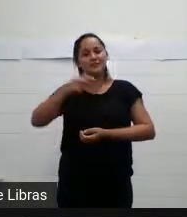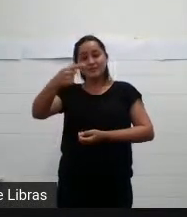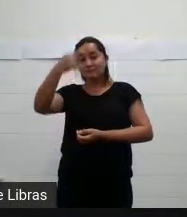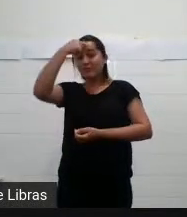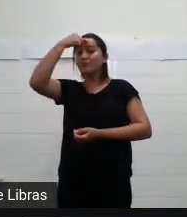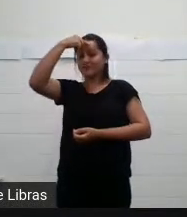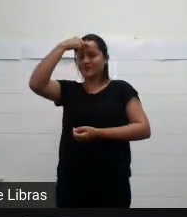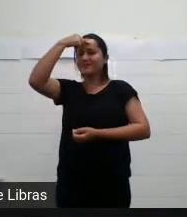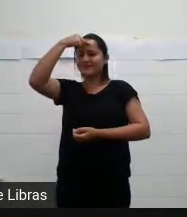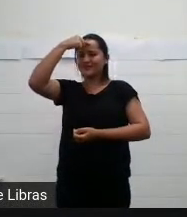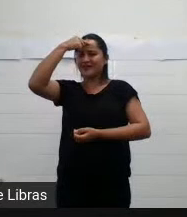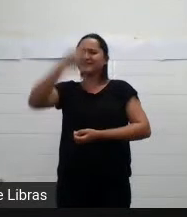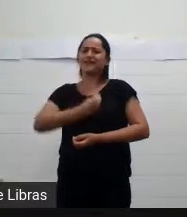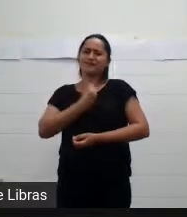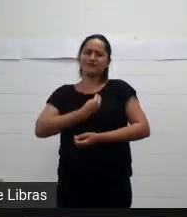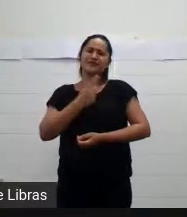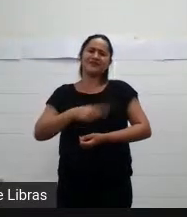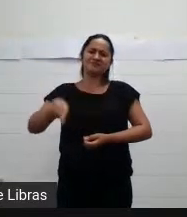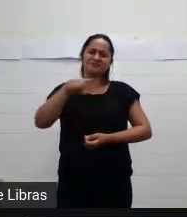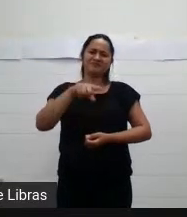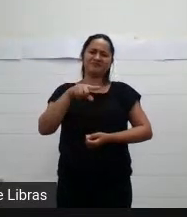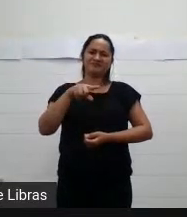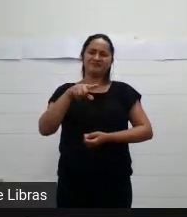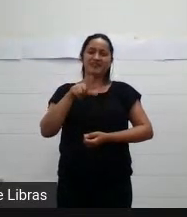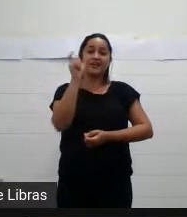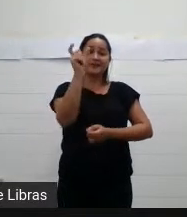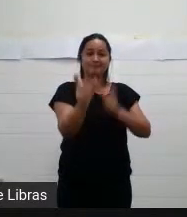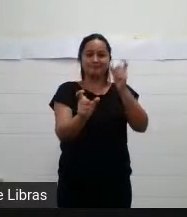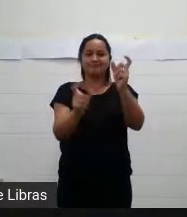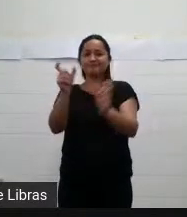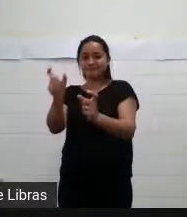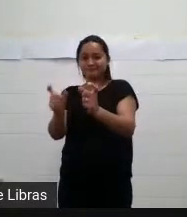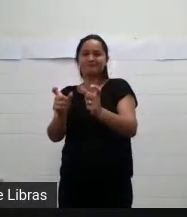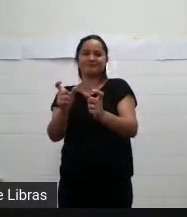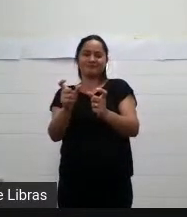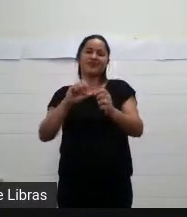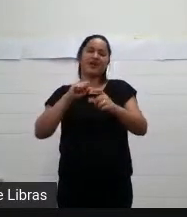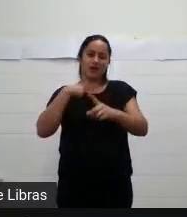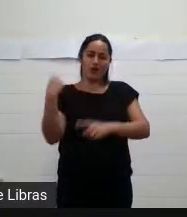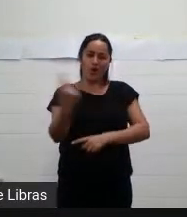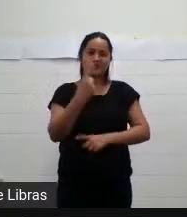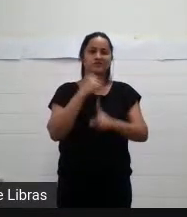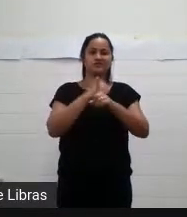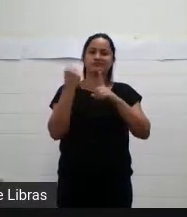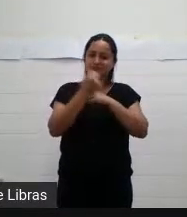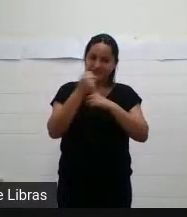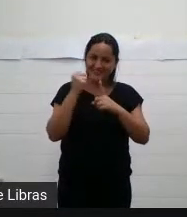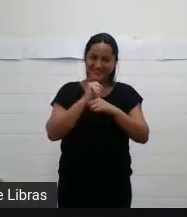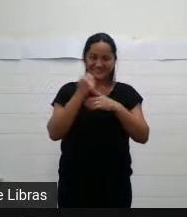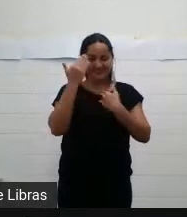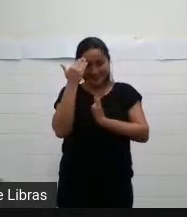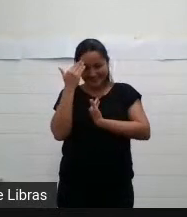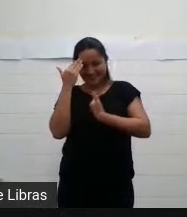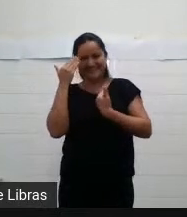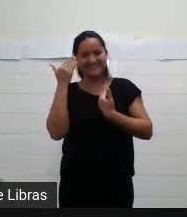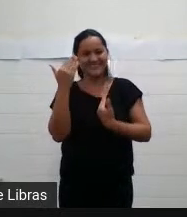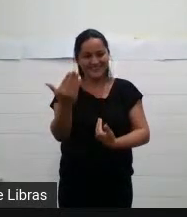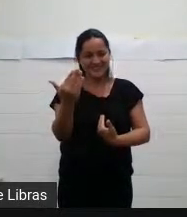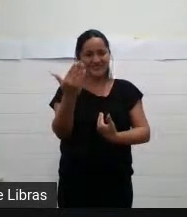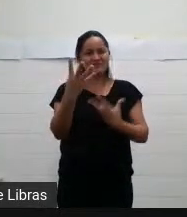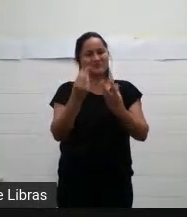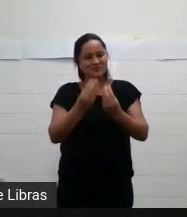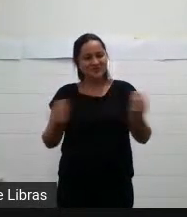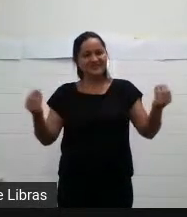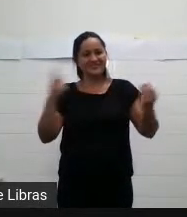mais consciência dessa nossa realidade e do papel que cada um tem dentro dessa nossa sociedade. Eu agradeço